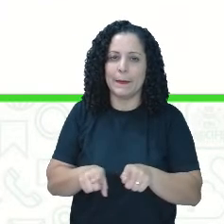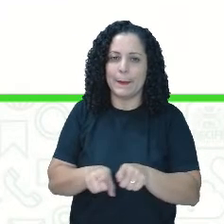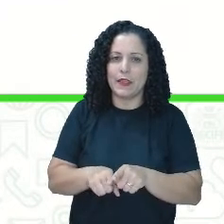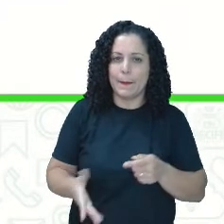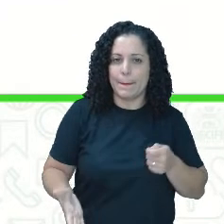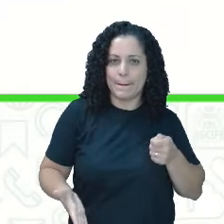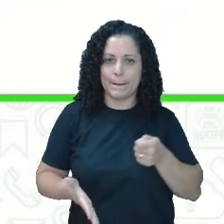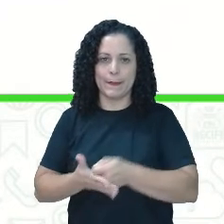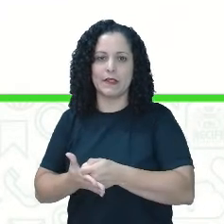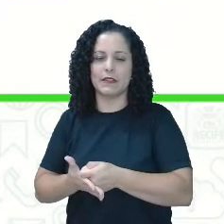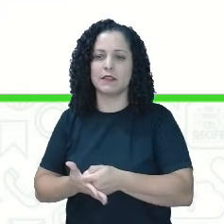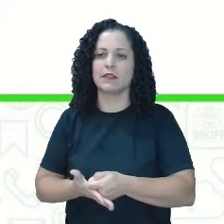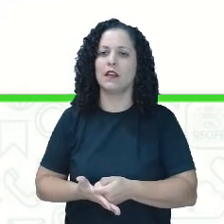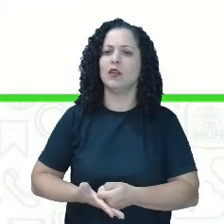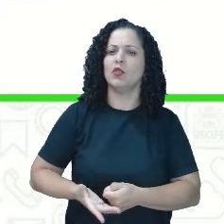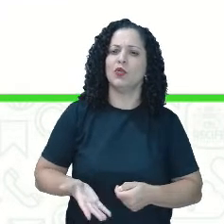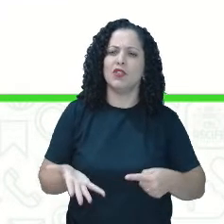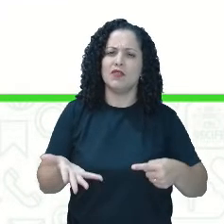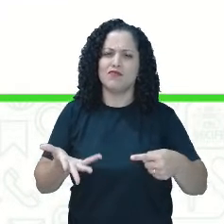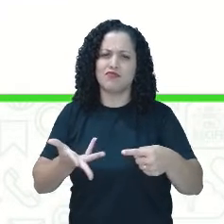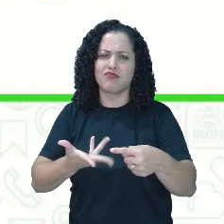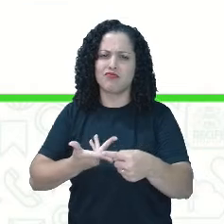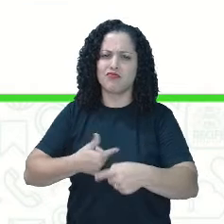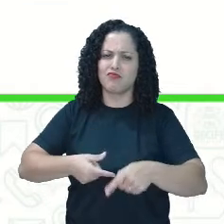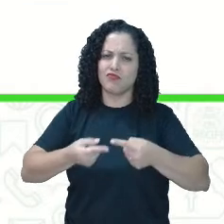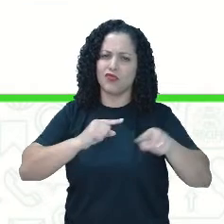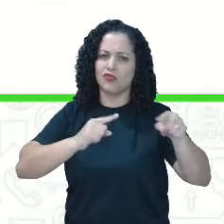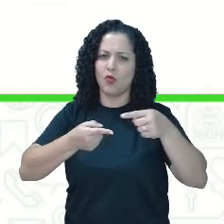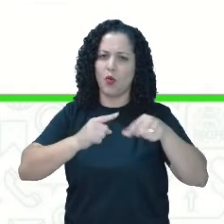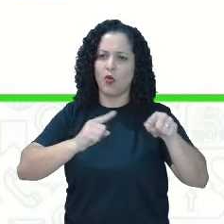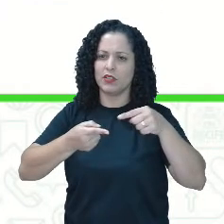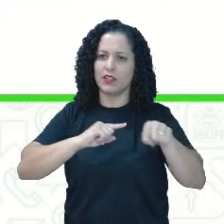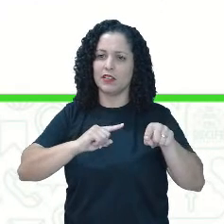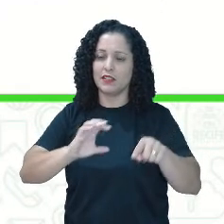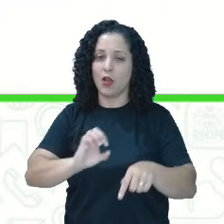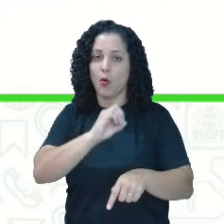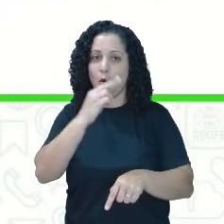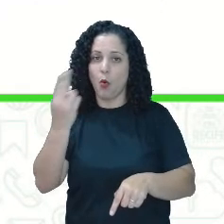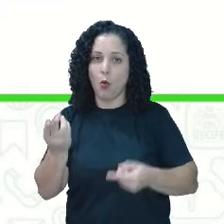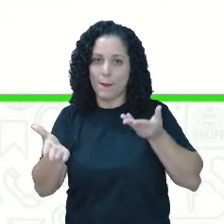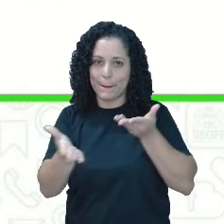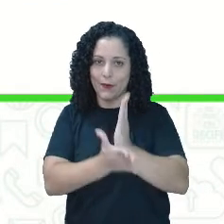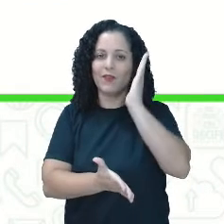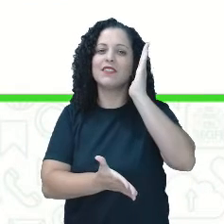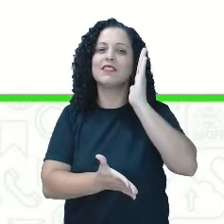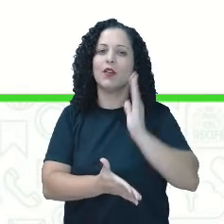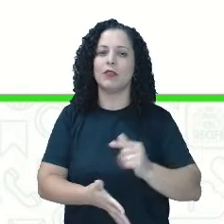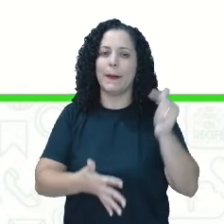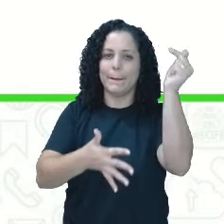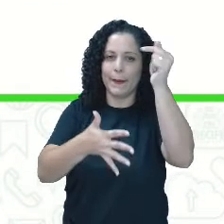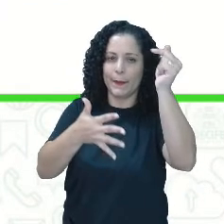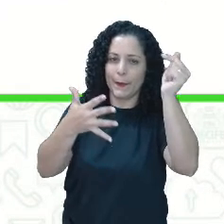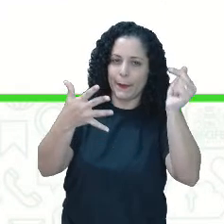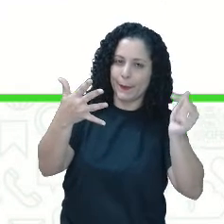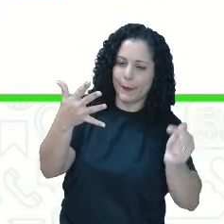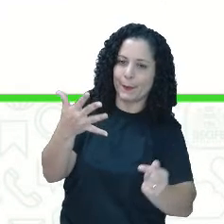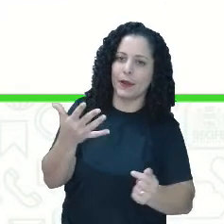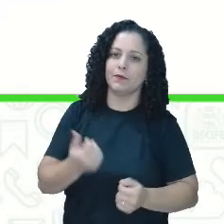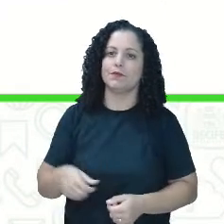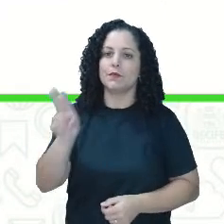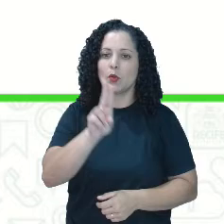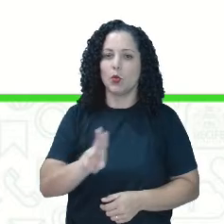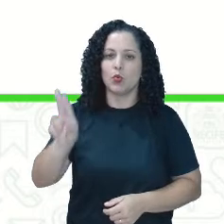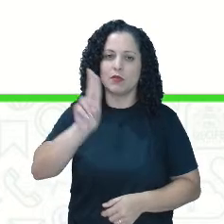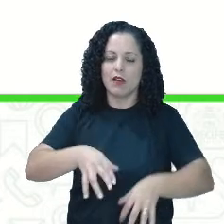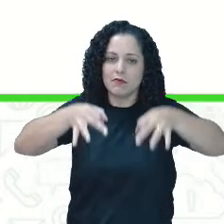chantagem, contestação, discordância ou aprovação. Utilizar os sinais de